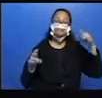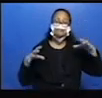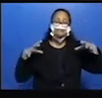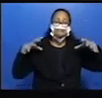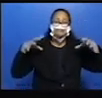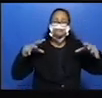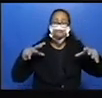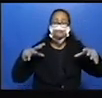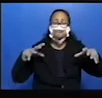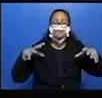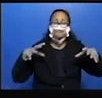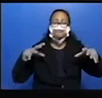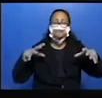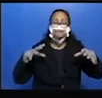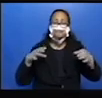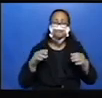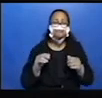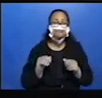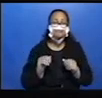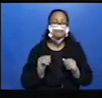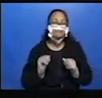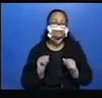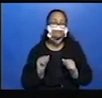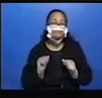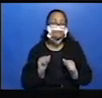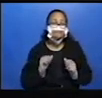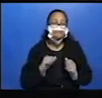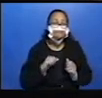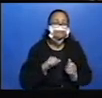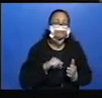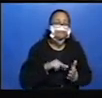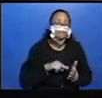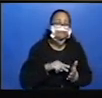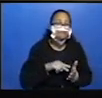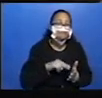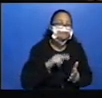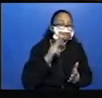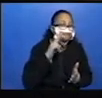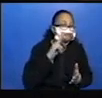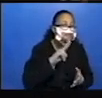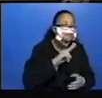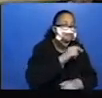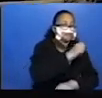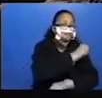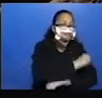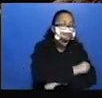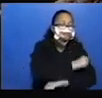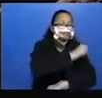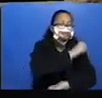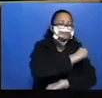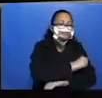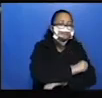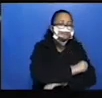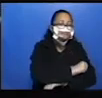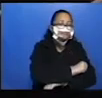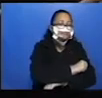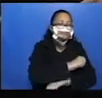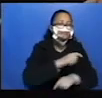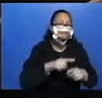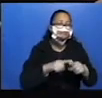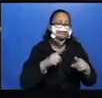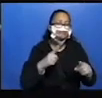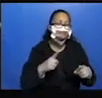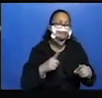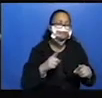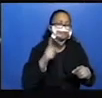monstro. Bem lentamente, o menino foi olhar pela janela, mas para seu alívio era só um